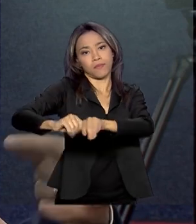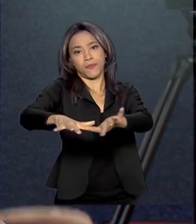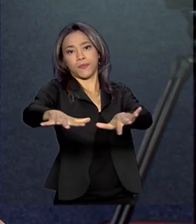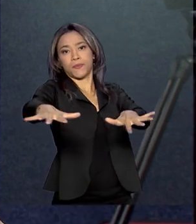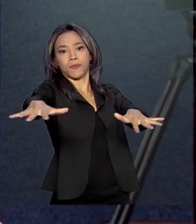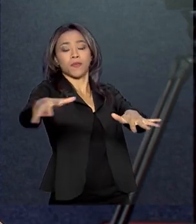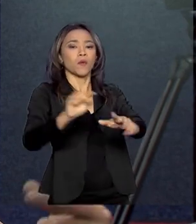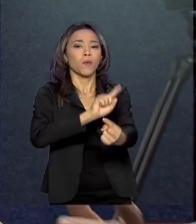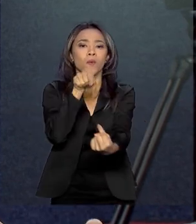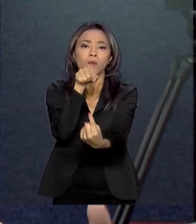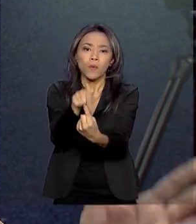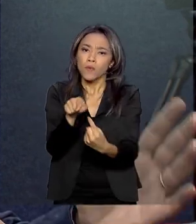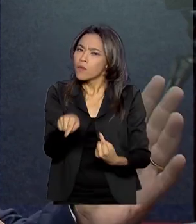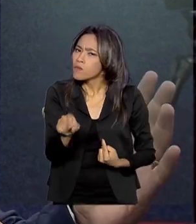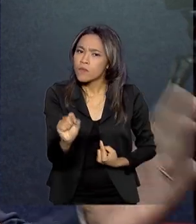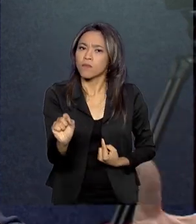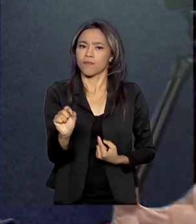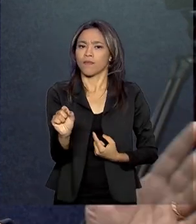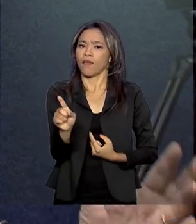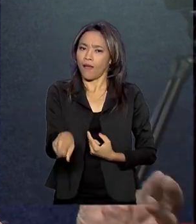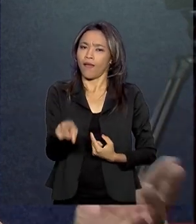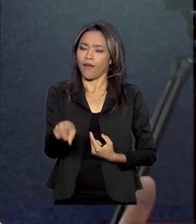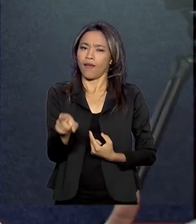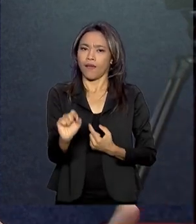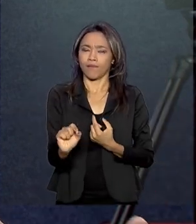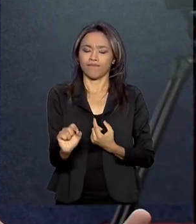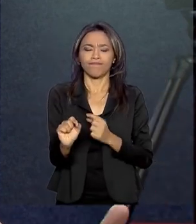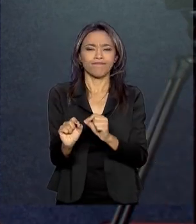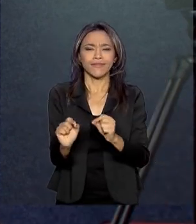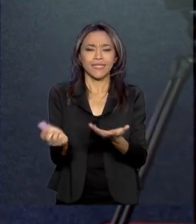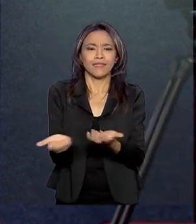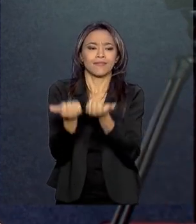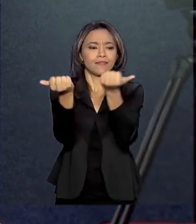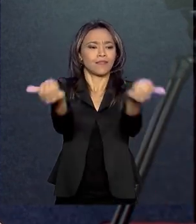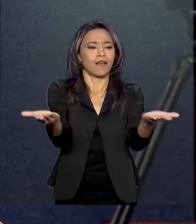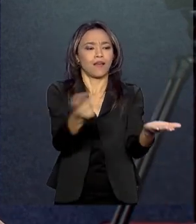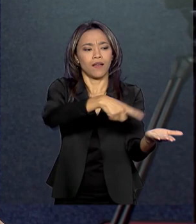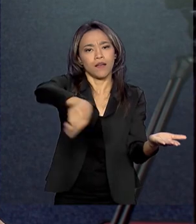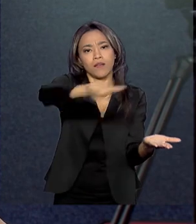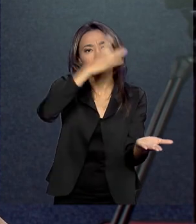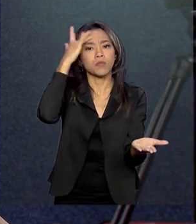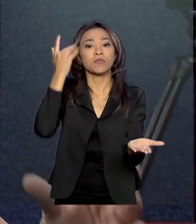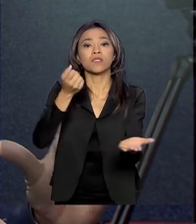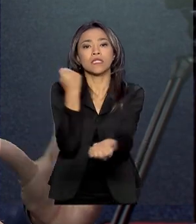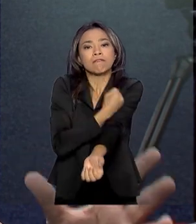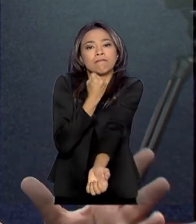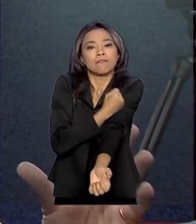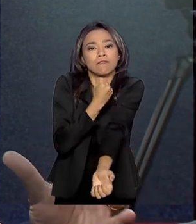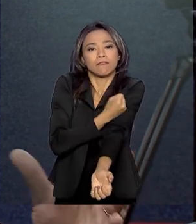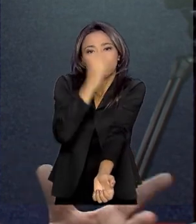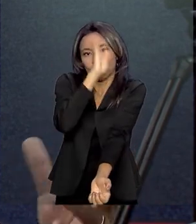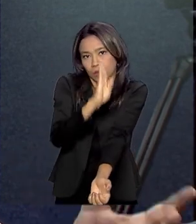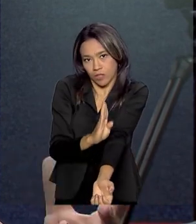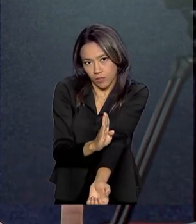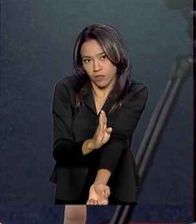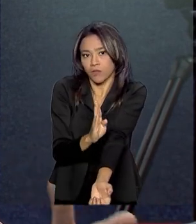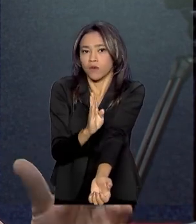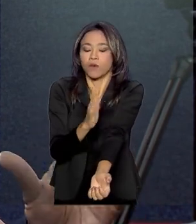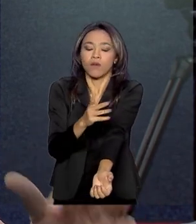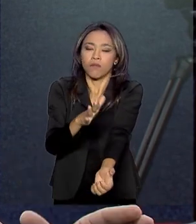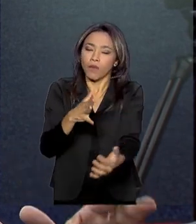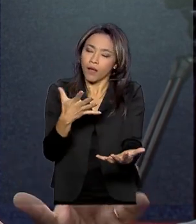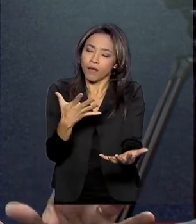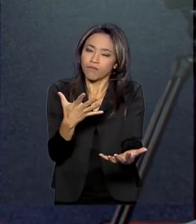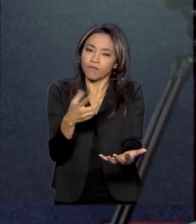Isso com o intuito de poder proporcionar para as pessoas com dependência química no Brasil mais condições